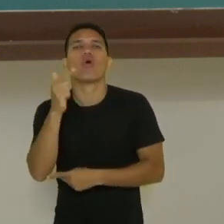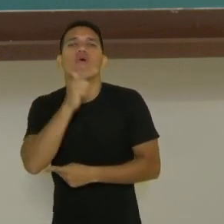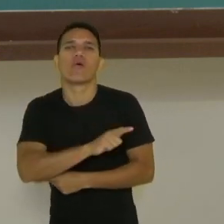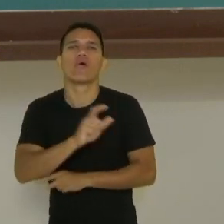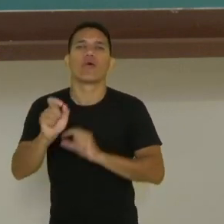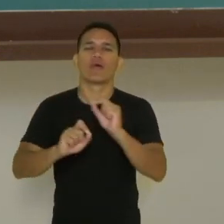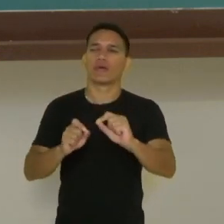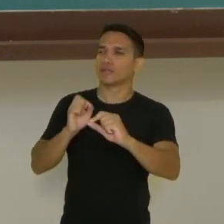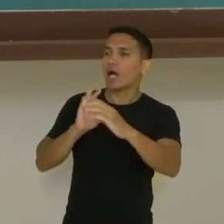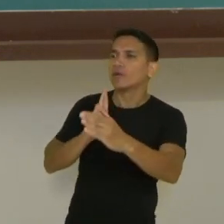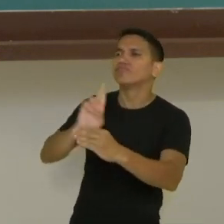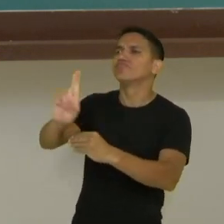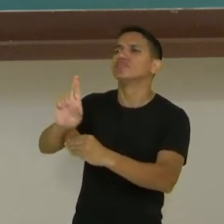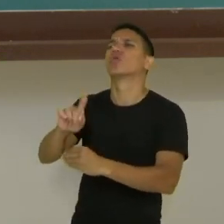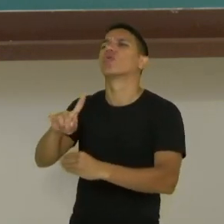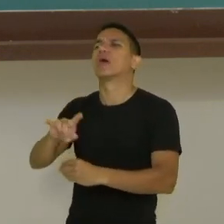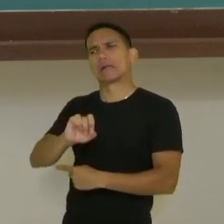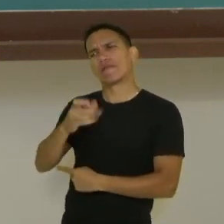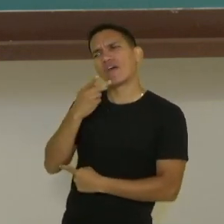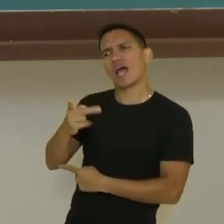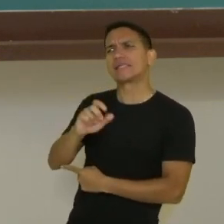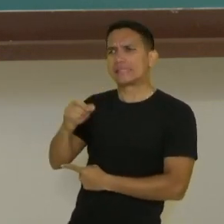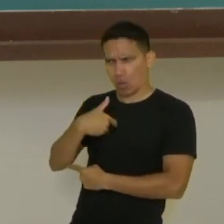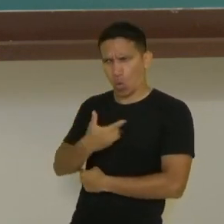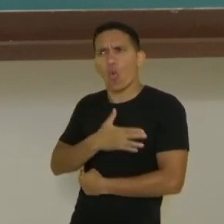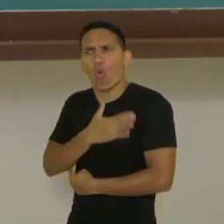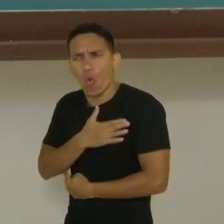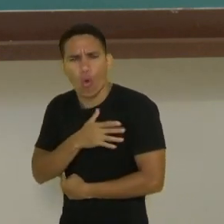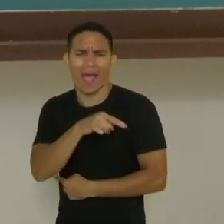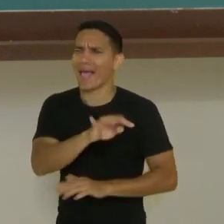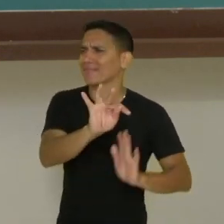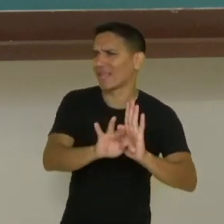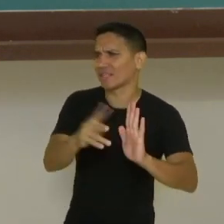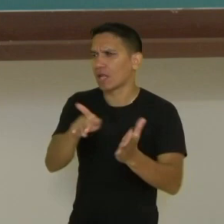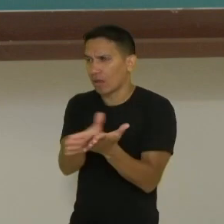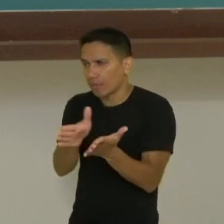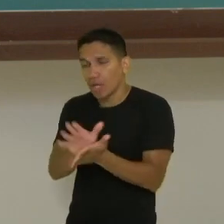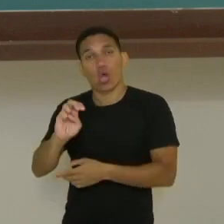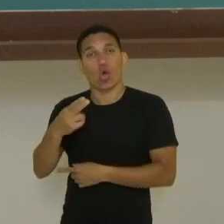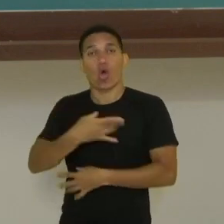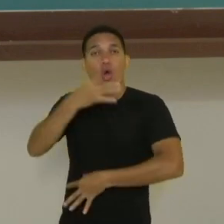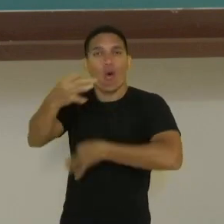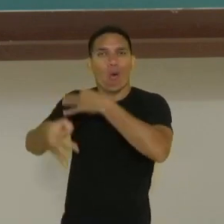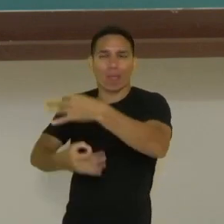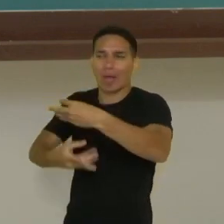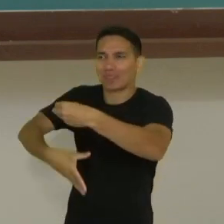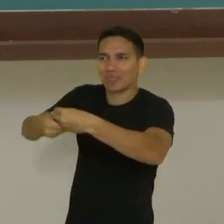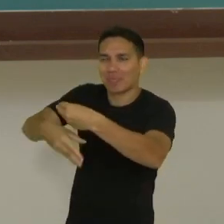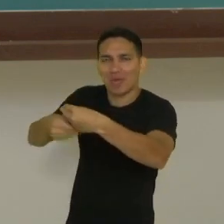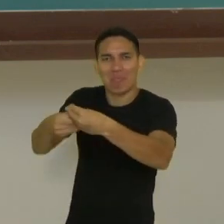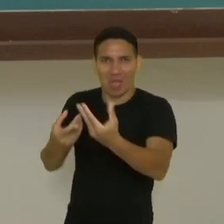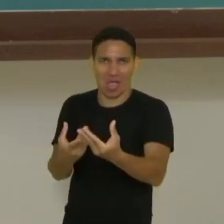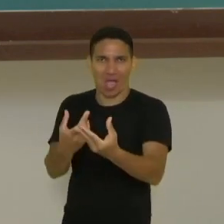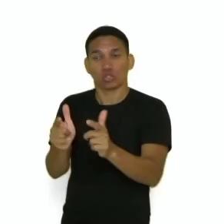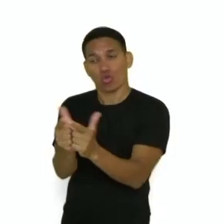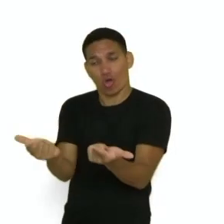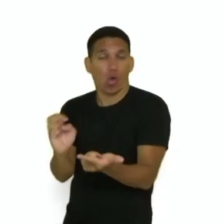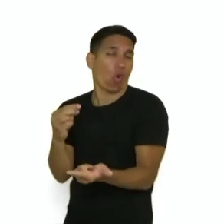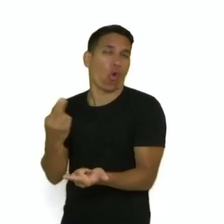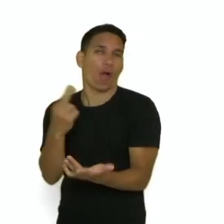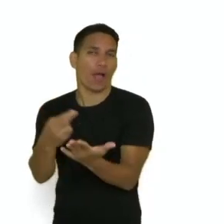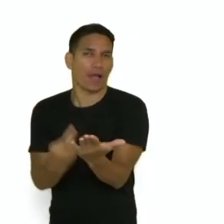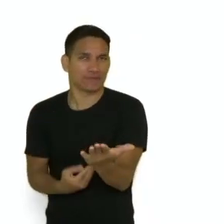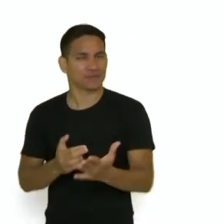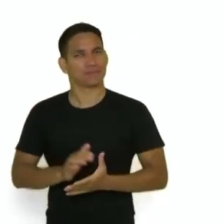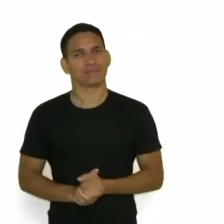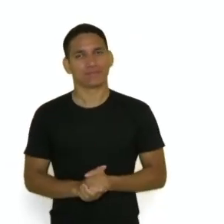uma resposta, dizer se gostou, se não gostou, dar a nossa opinião no jornal ou na revista, tá? Através